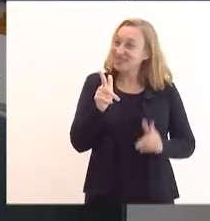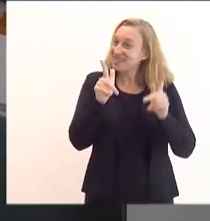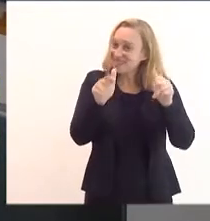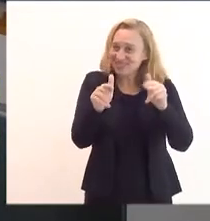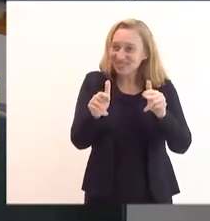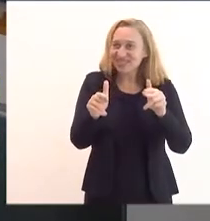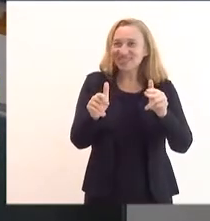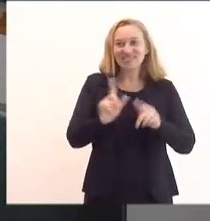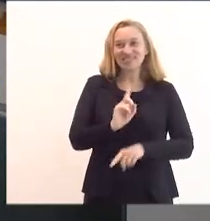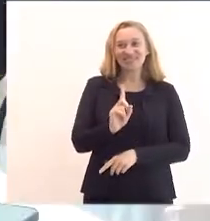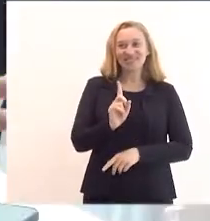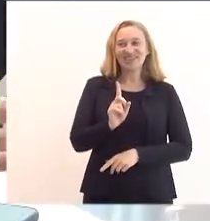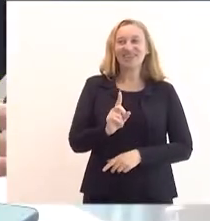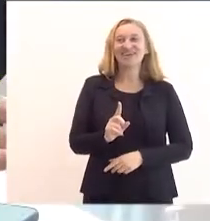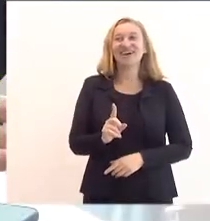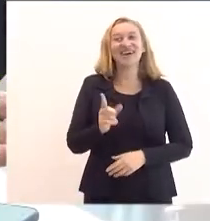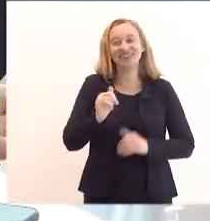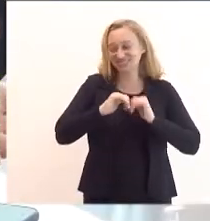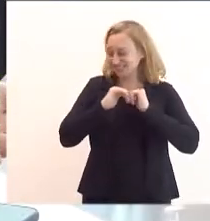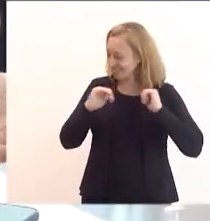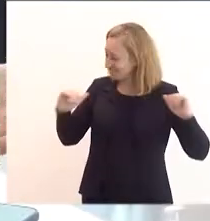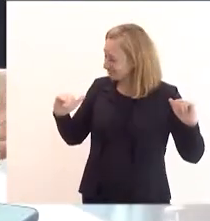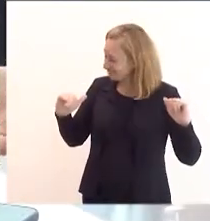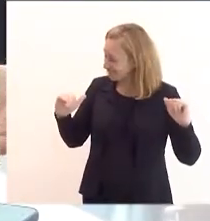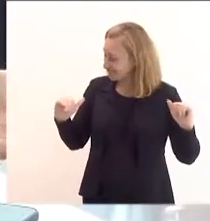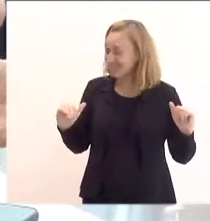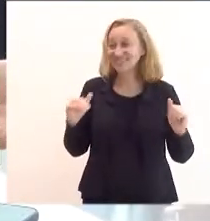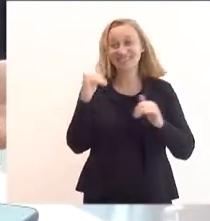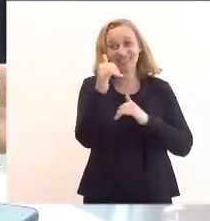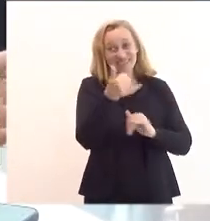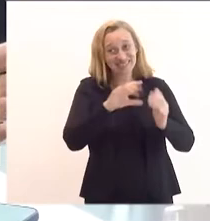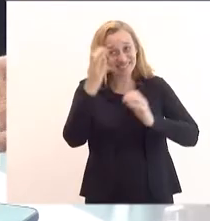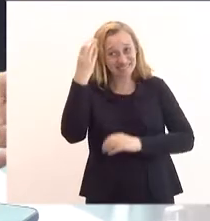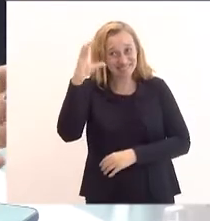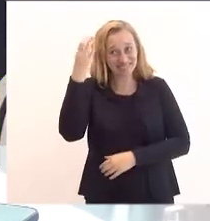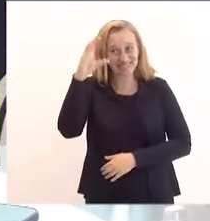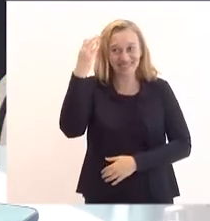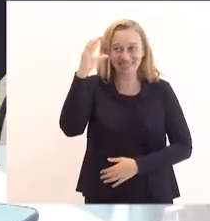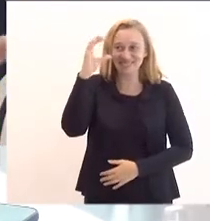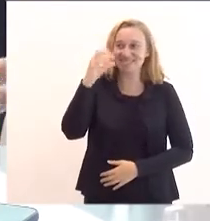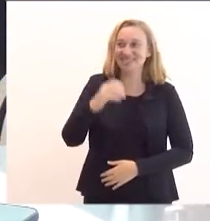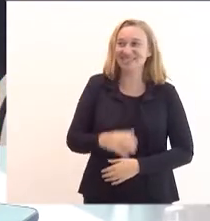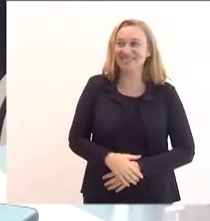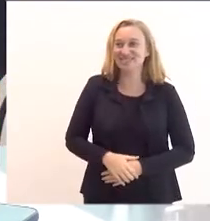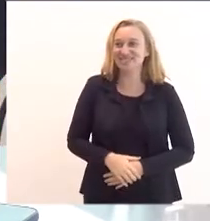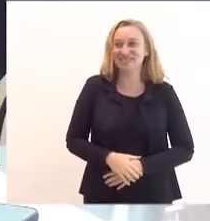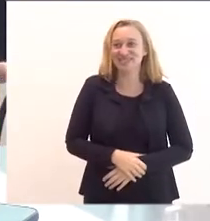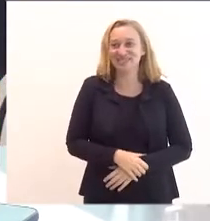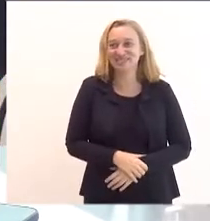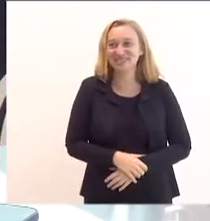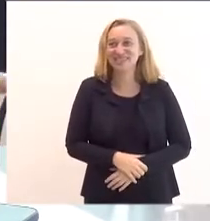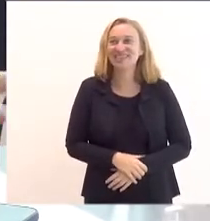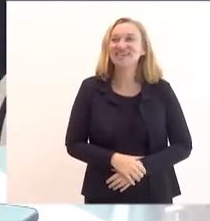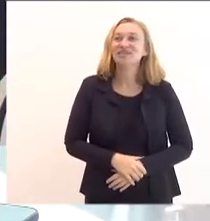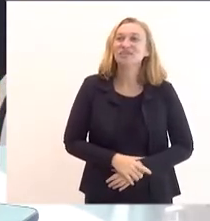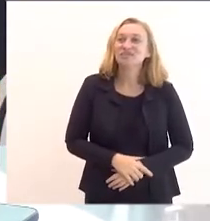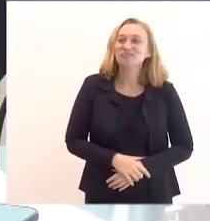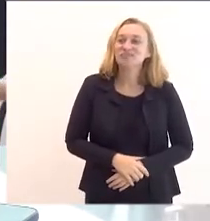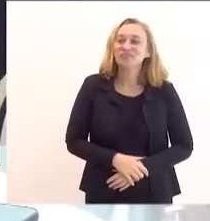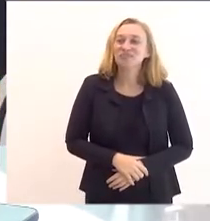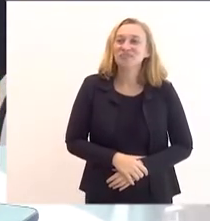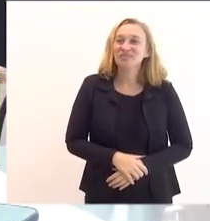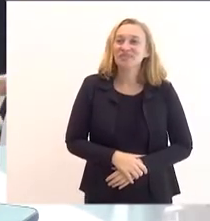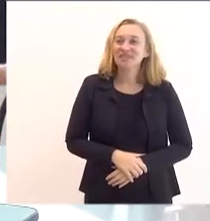Nacional. Eu não quis me afastar da ciência. Né? Não, eu só estou dando essa explicação porque outros